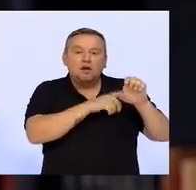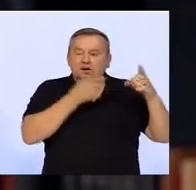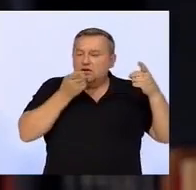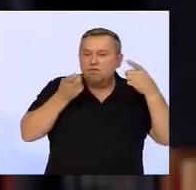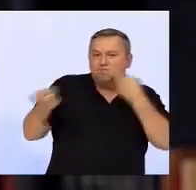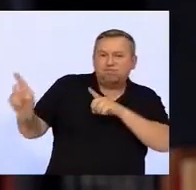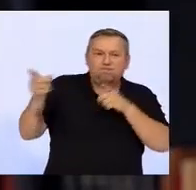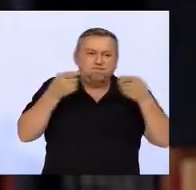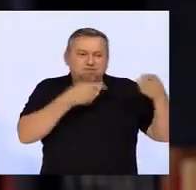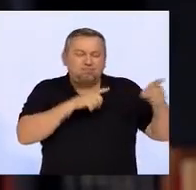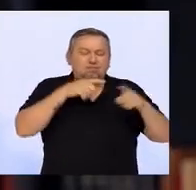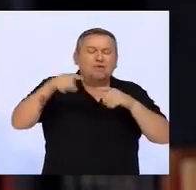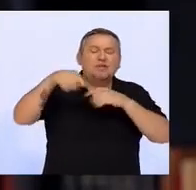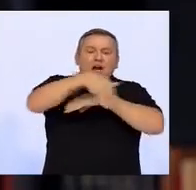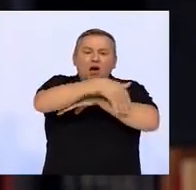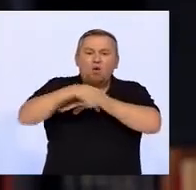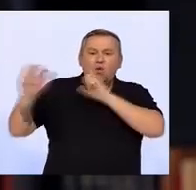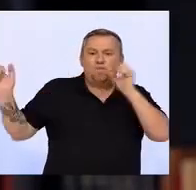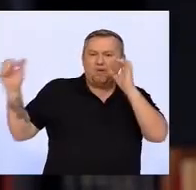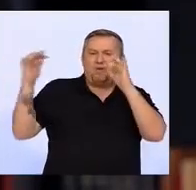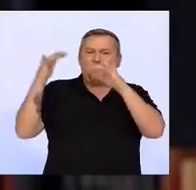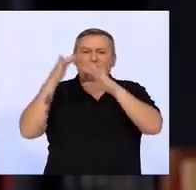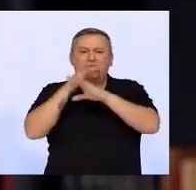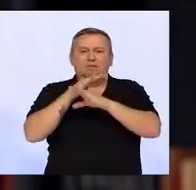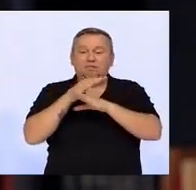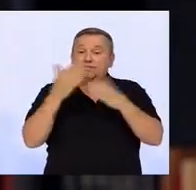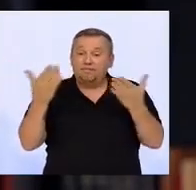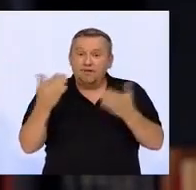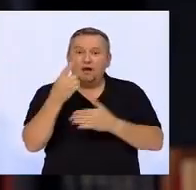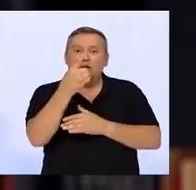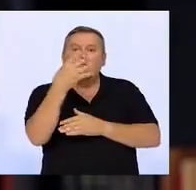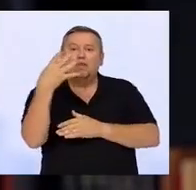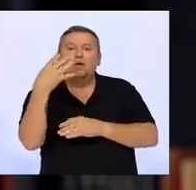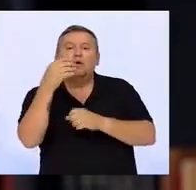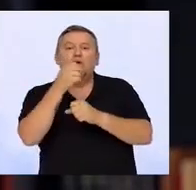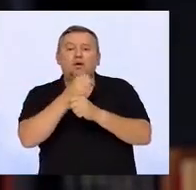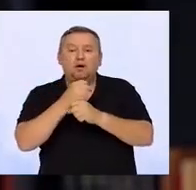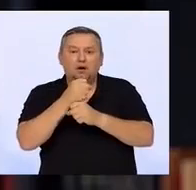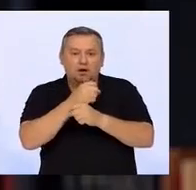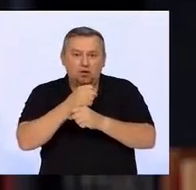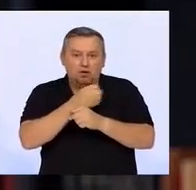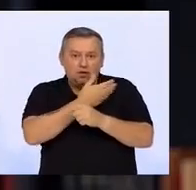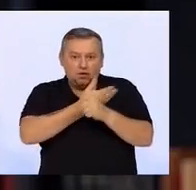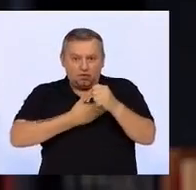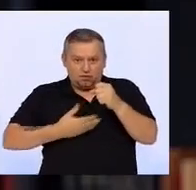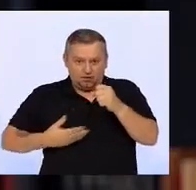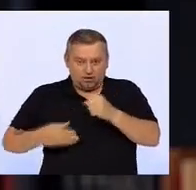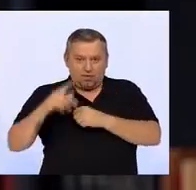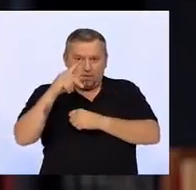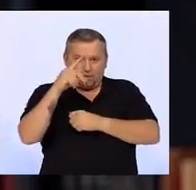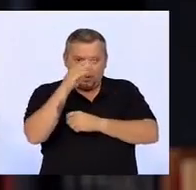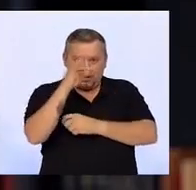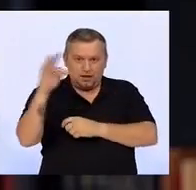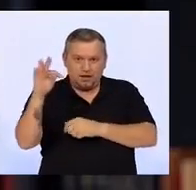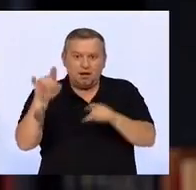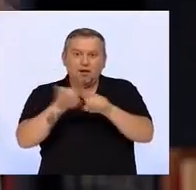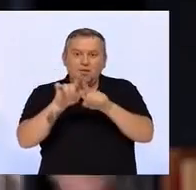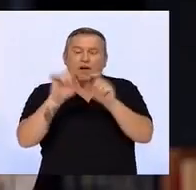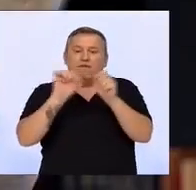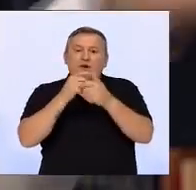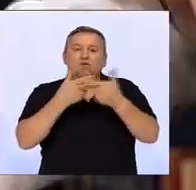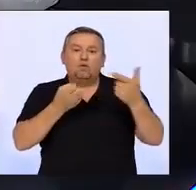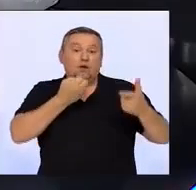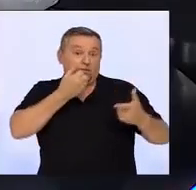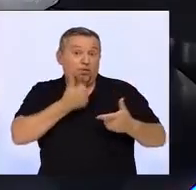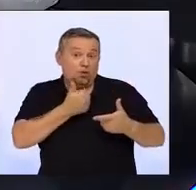outro e brigando na rua? 12, 14 anos, o governo do Partido dos Trabalhadores, que fez coisas boas,